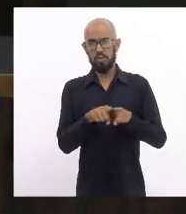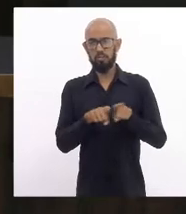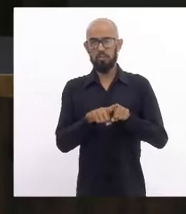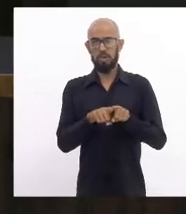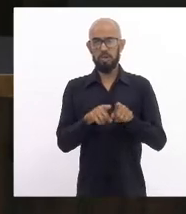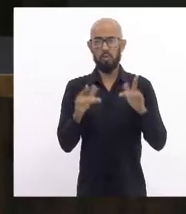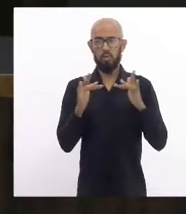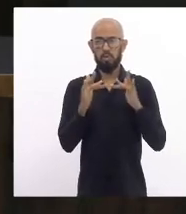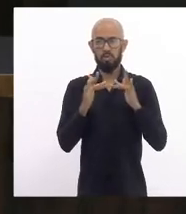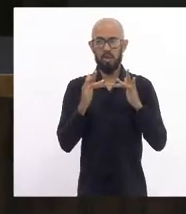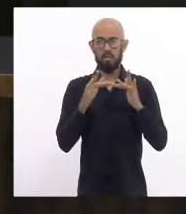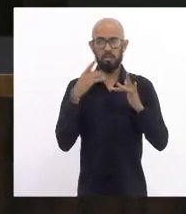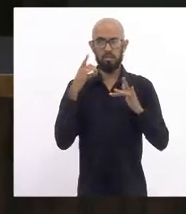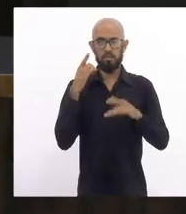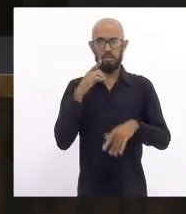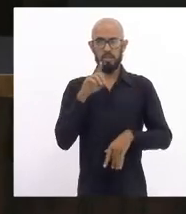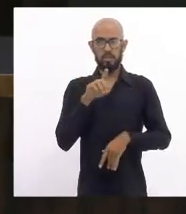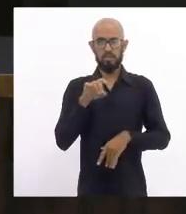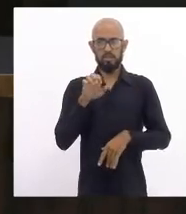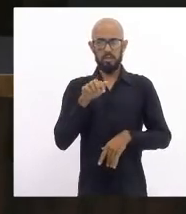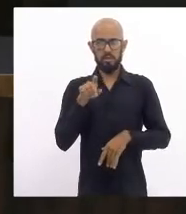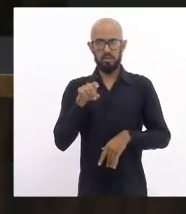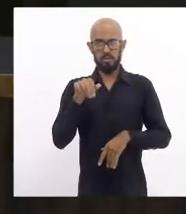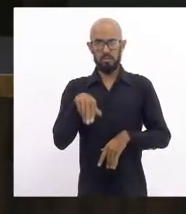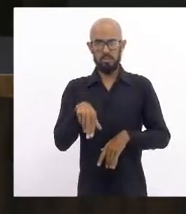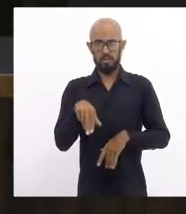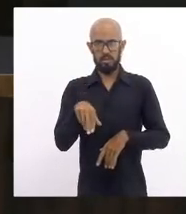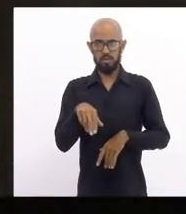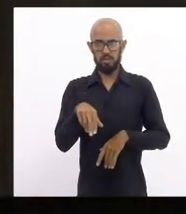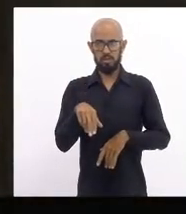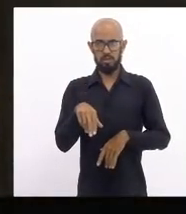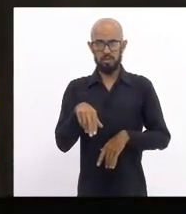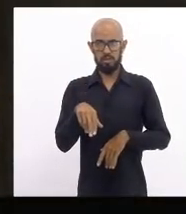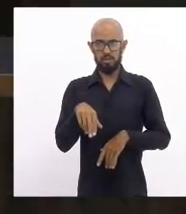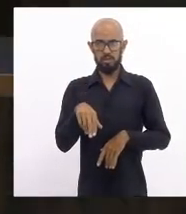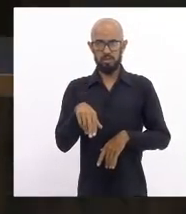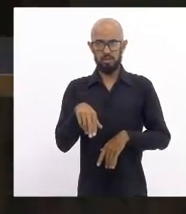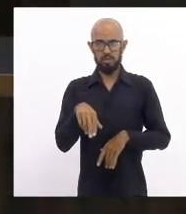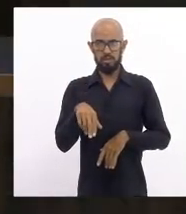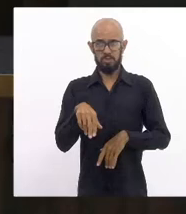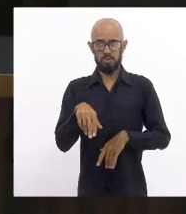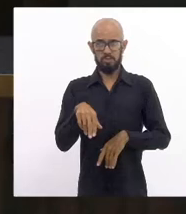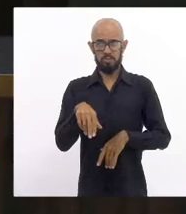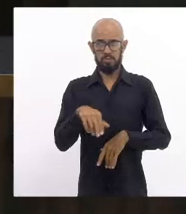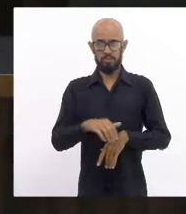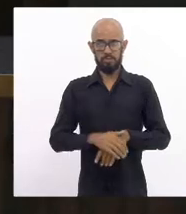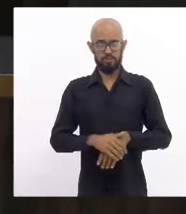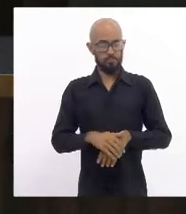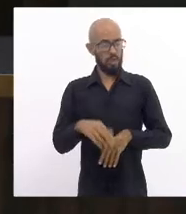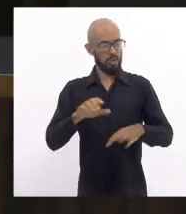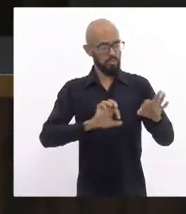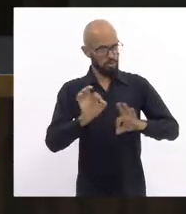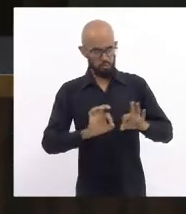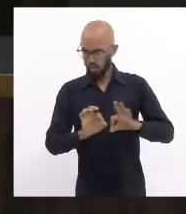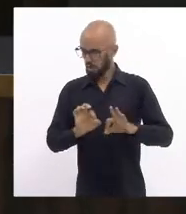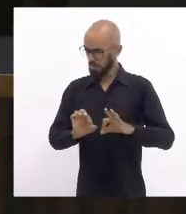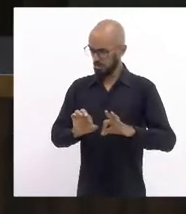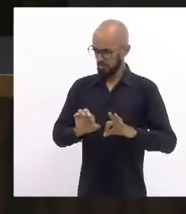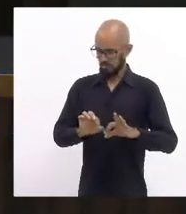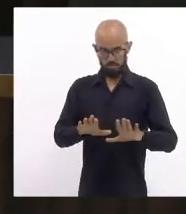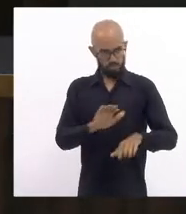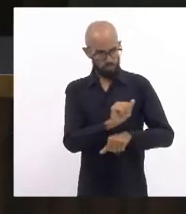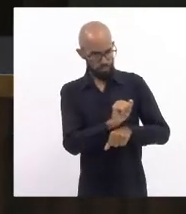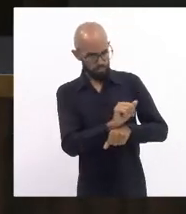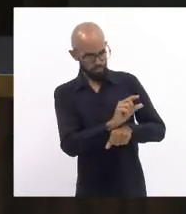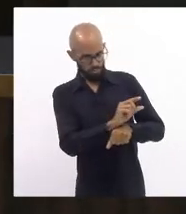deputada, Zeidan. Um minuto, deputado Paulo, Luiz Paulo. É sobre o tema, questão de ordem sobre o tema. Tá bom. Vamos, então, quero